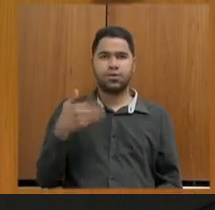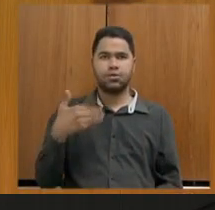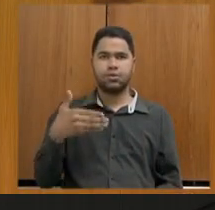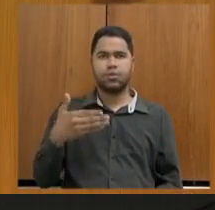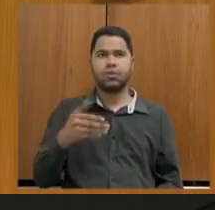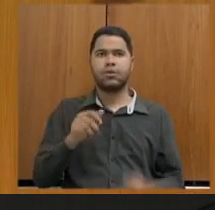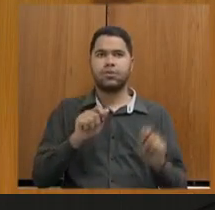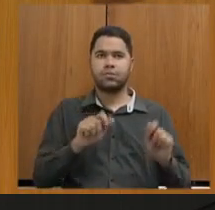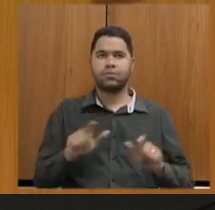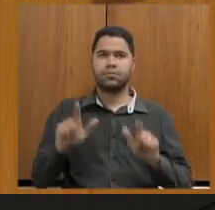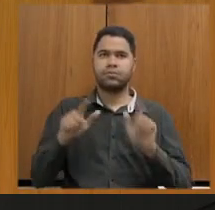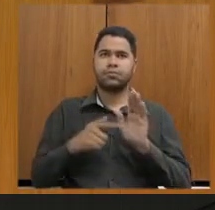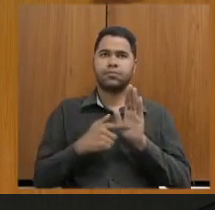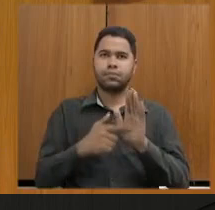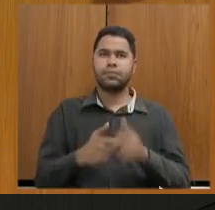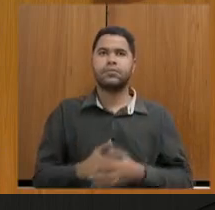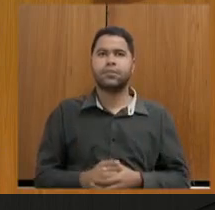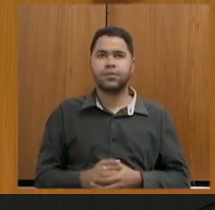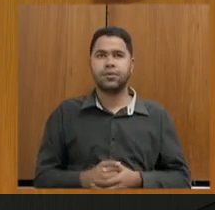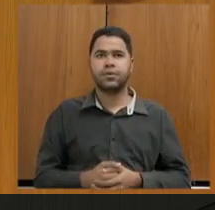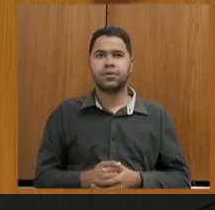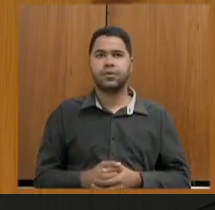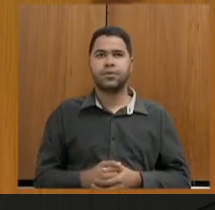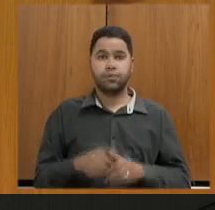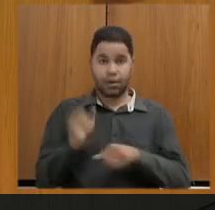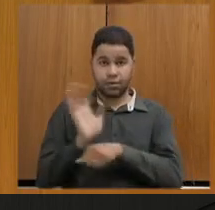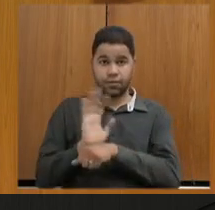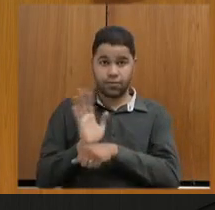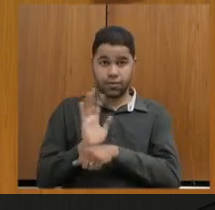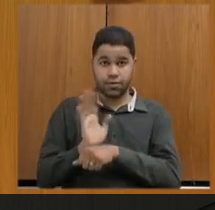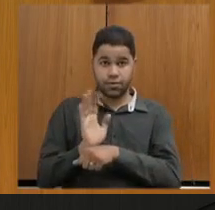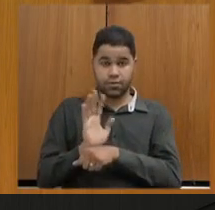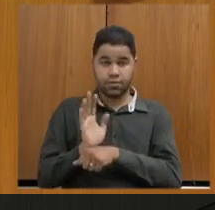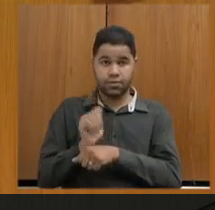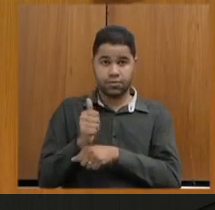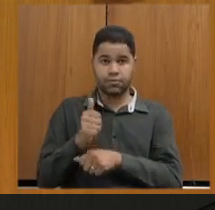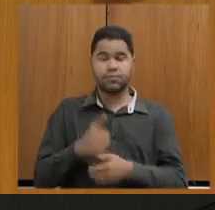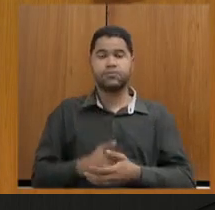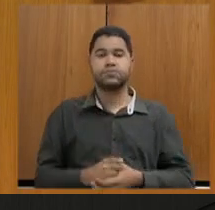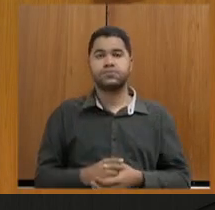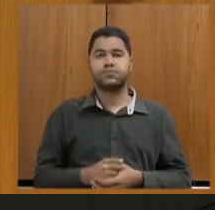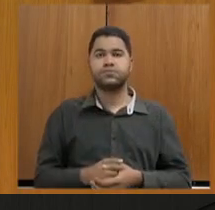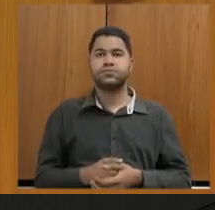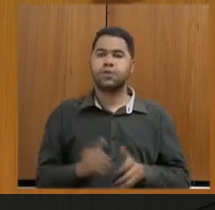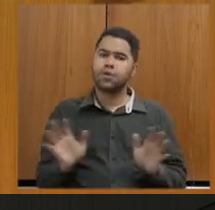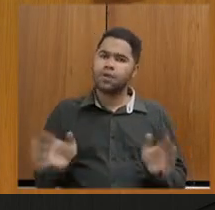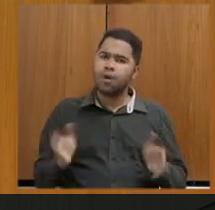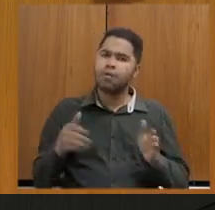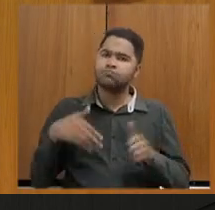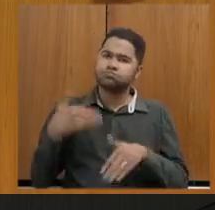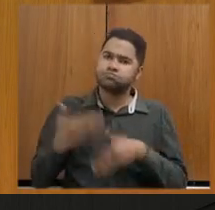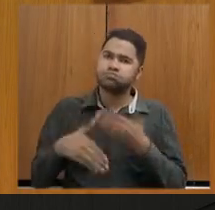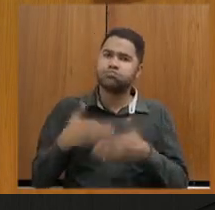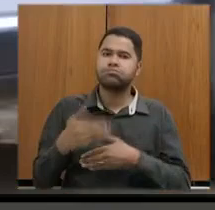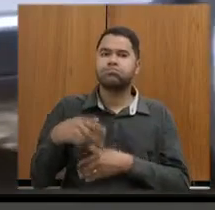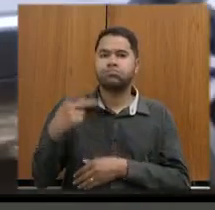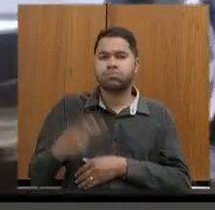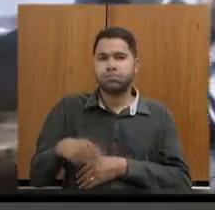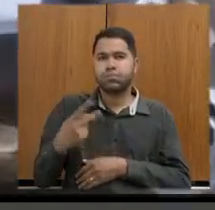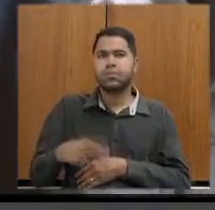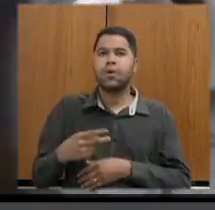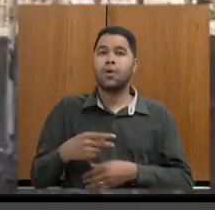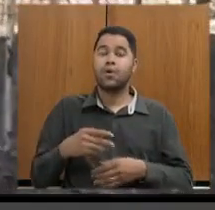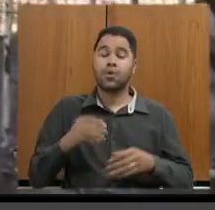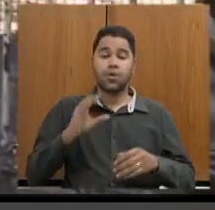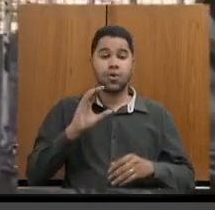apresentação vai passar o vídeo né ver se rodei daquele jeito sem precisar avanços tecnológicos em